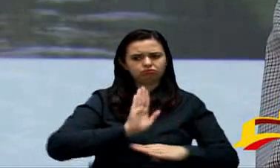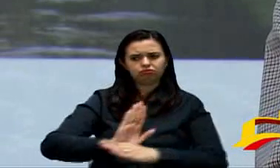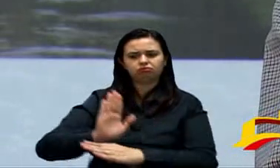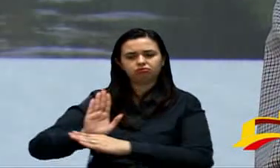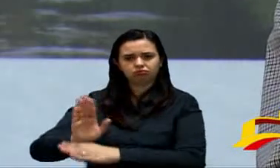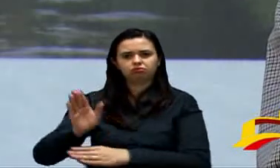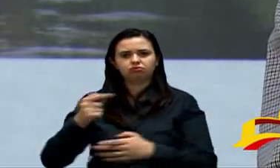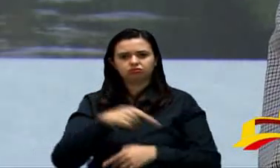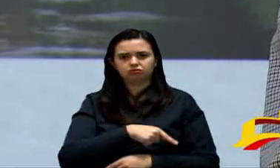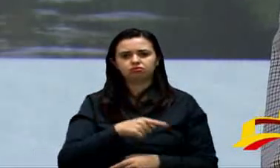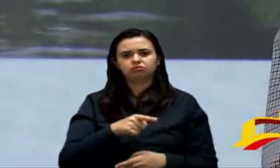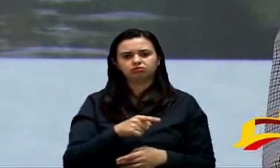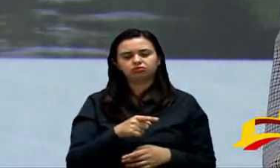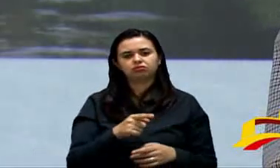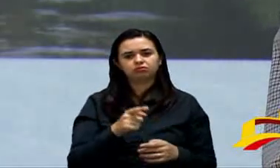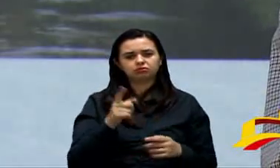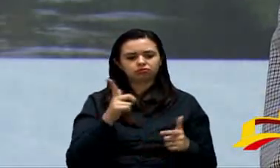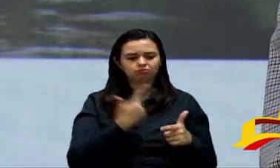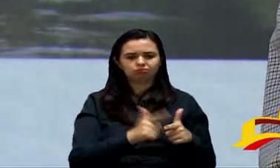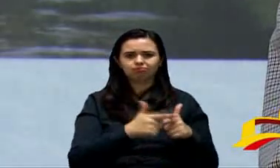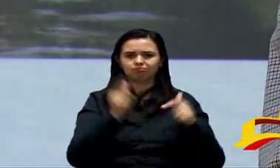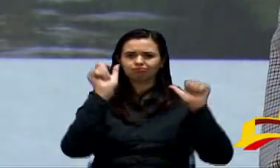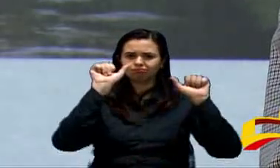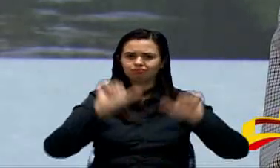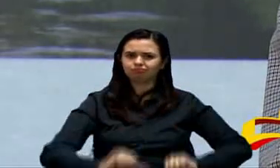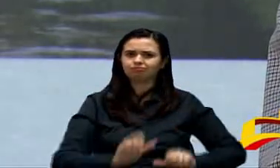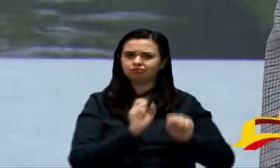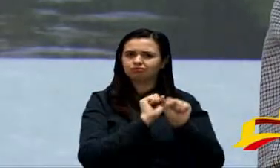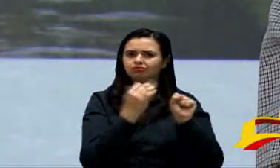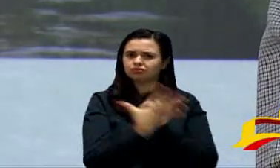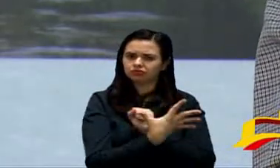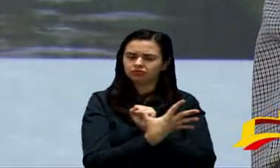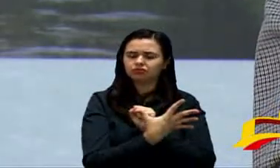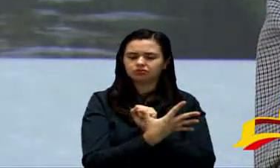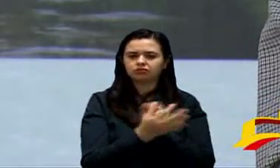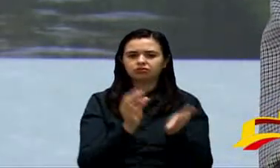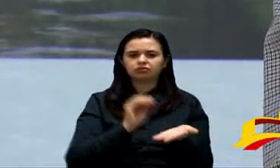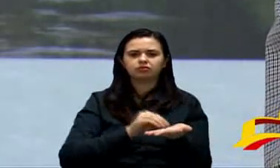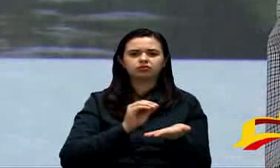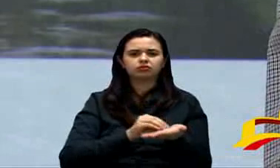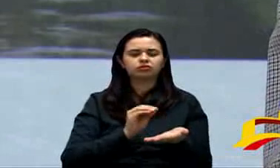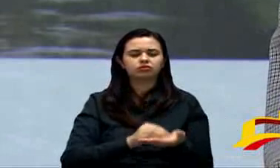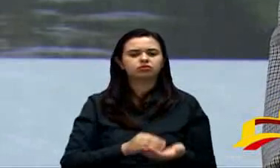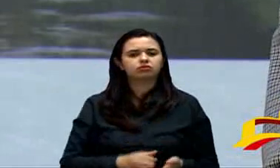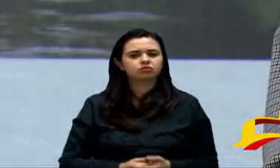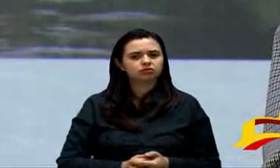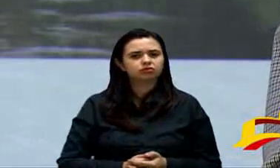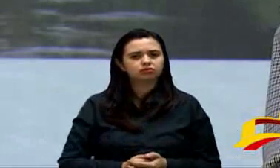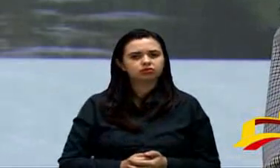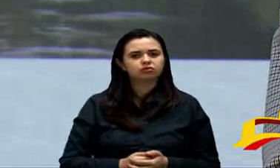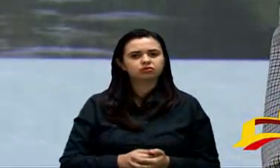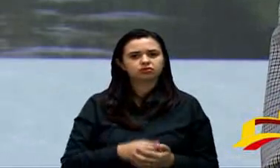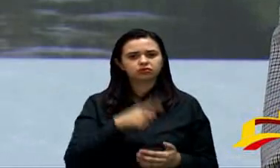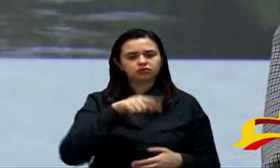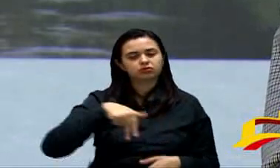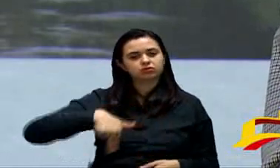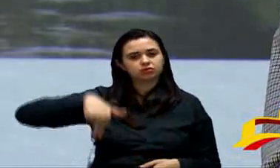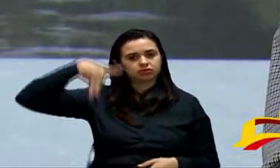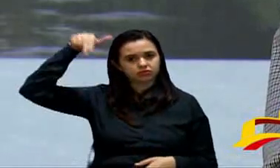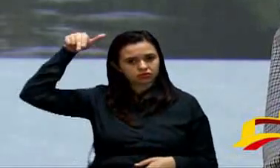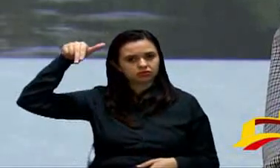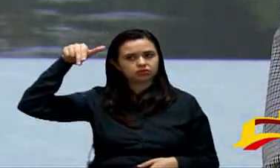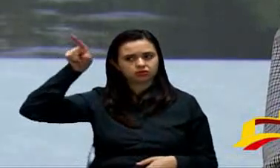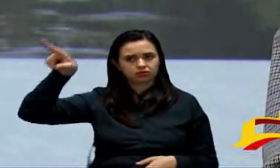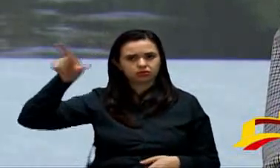pública e da importância internacional decorrente do coronavírus. O consórcio do Nordeste foi vítima de